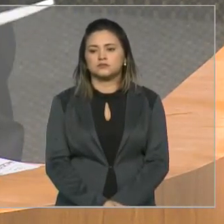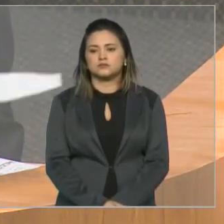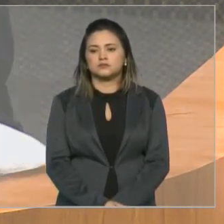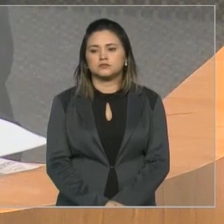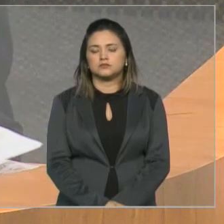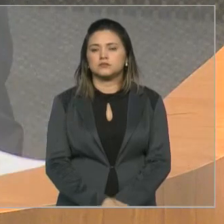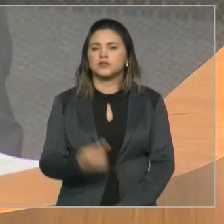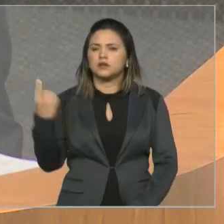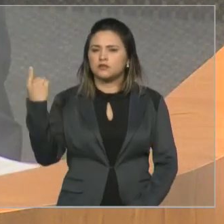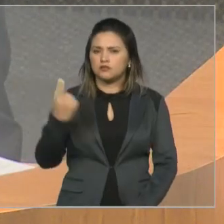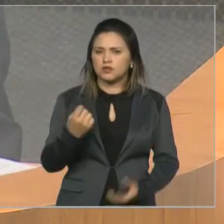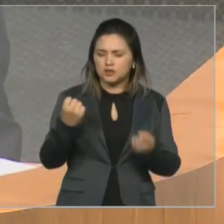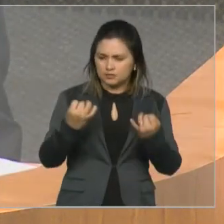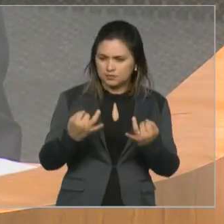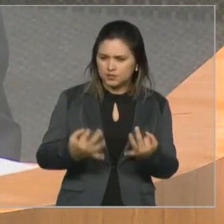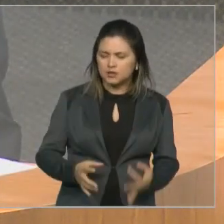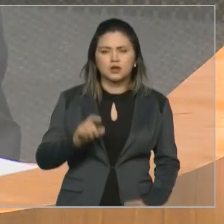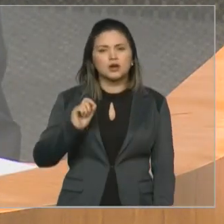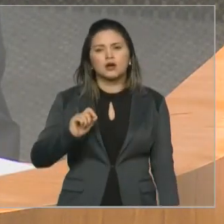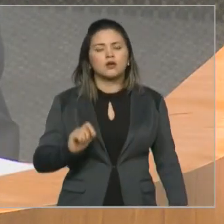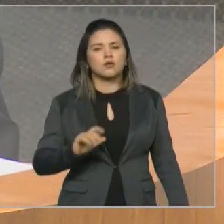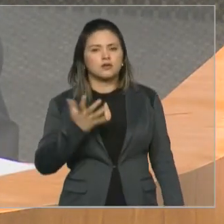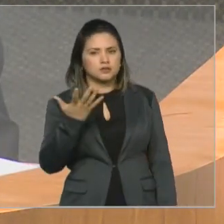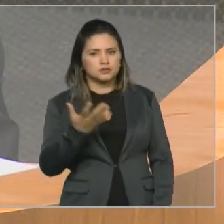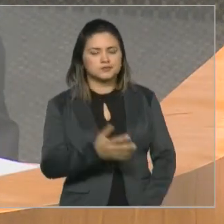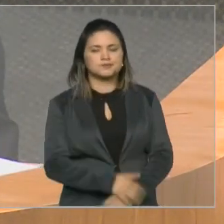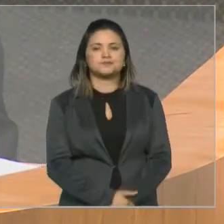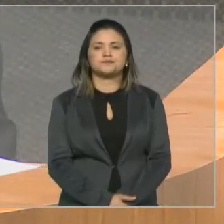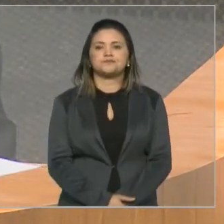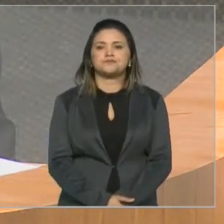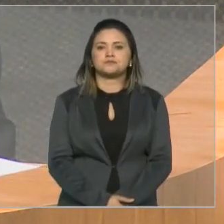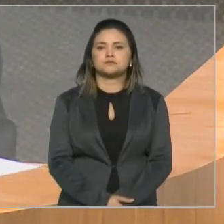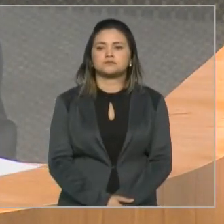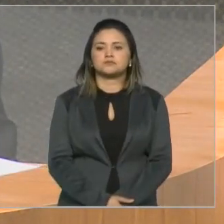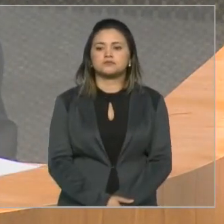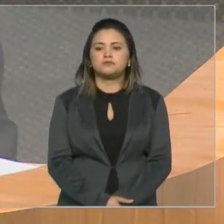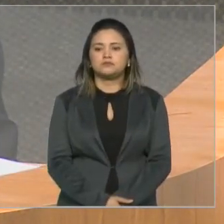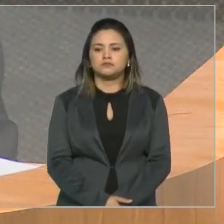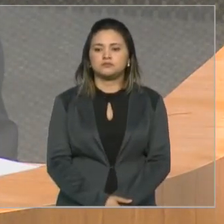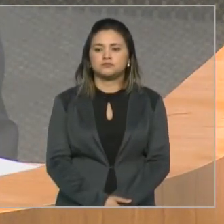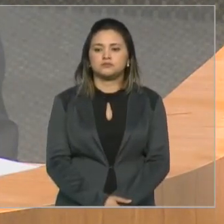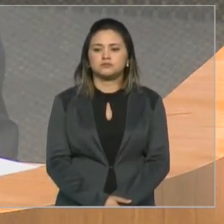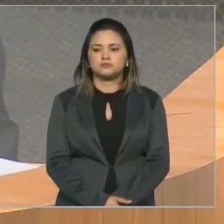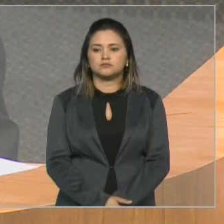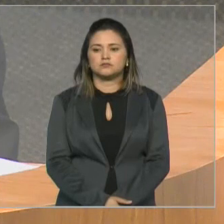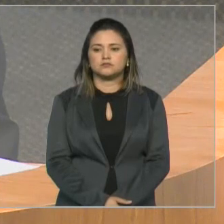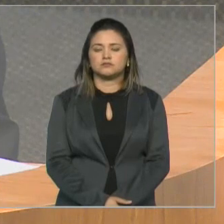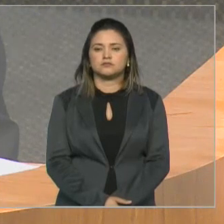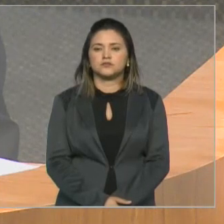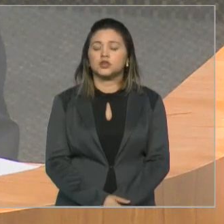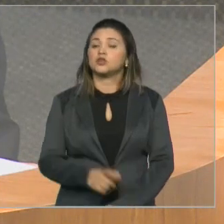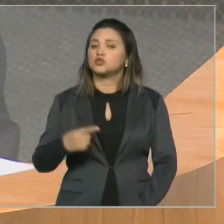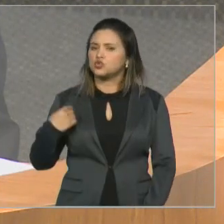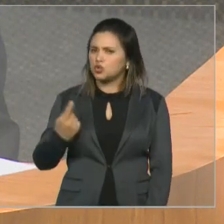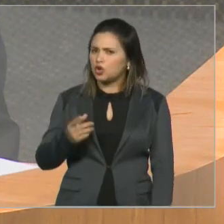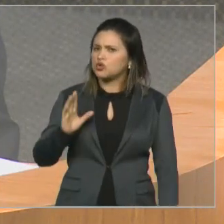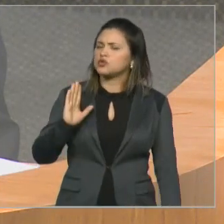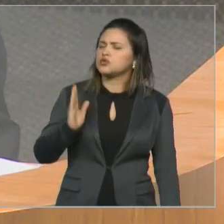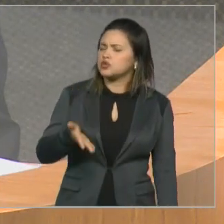está por trás disso. Porque, primeiro, senhoras e senhores, um governo que quebrou o Estado, e nós alertamos isso antes.